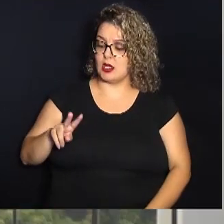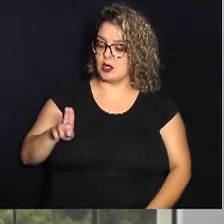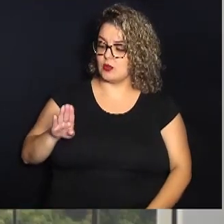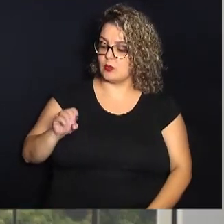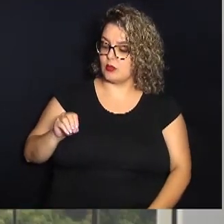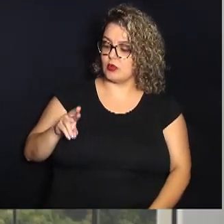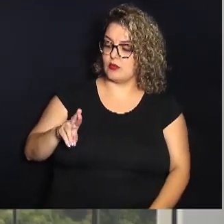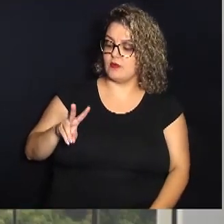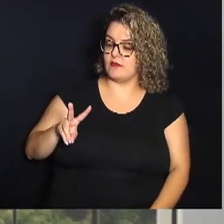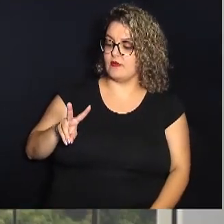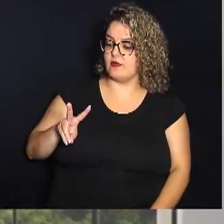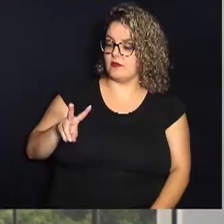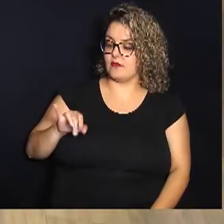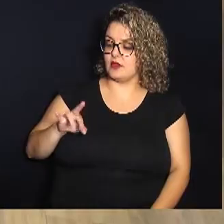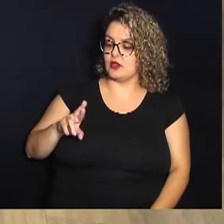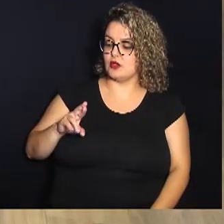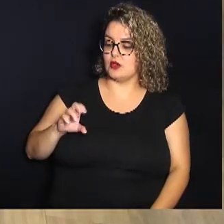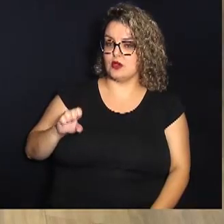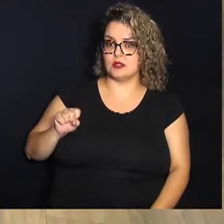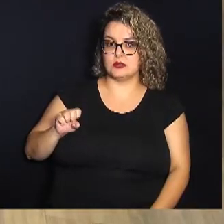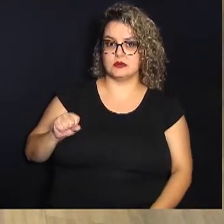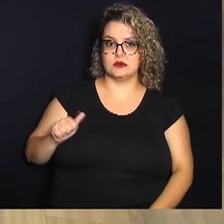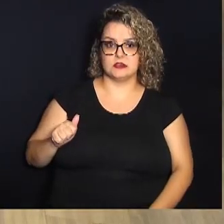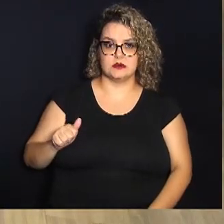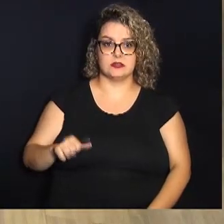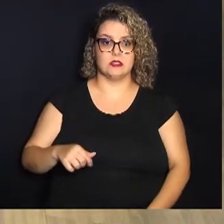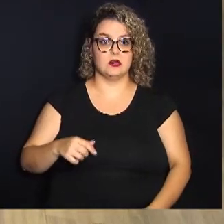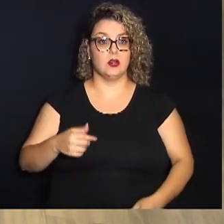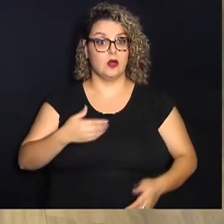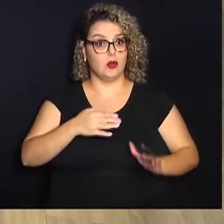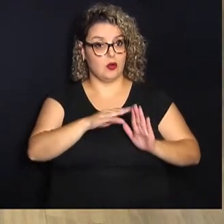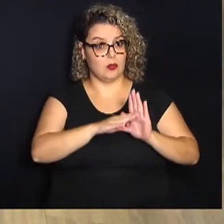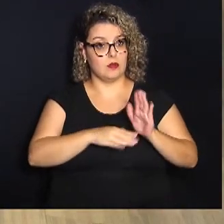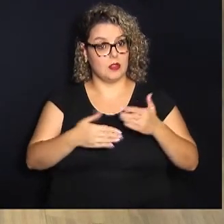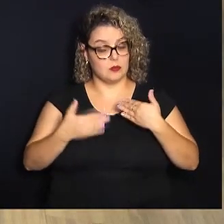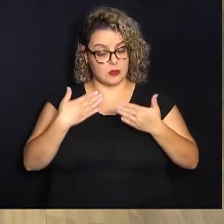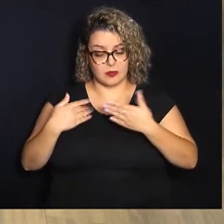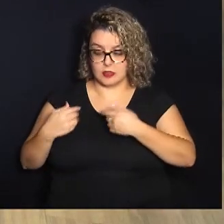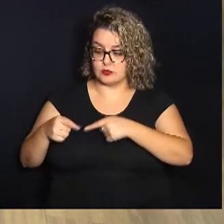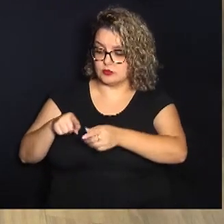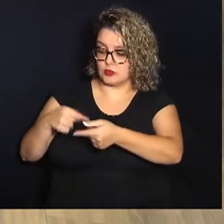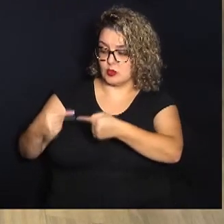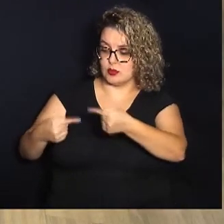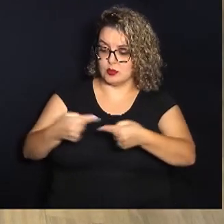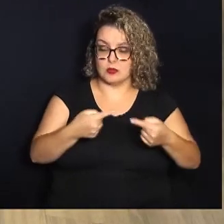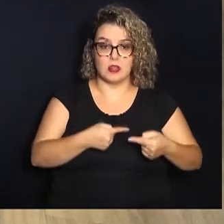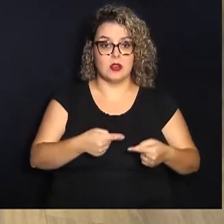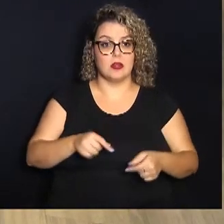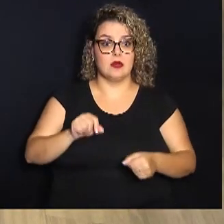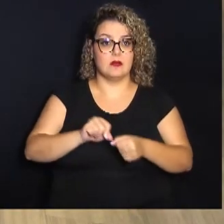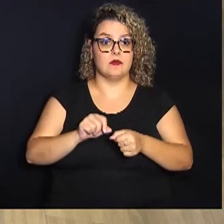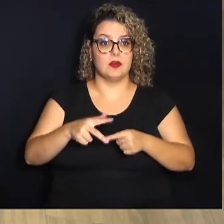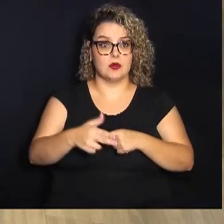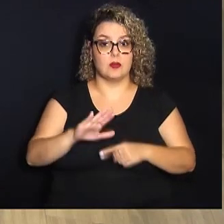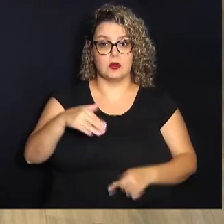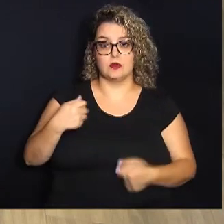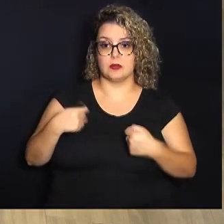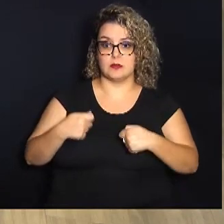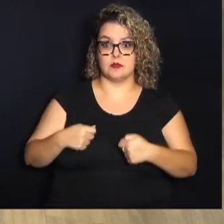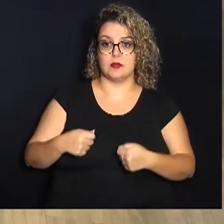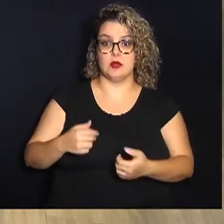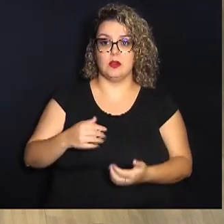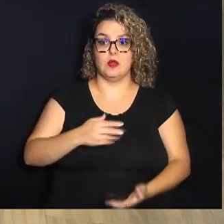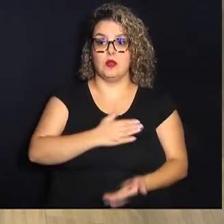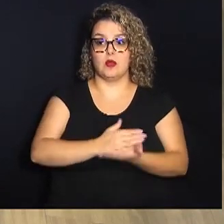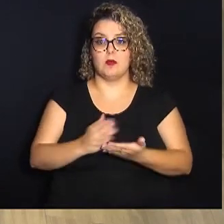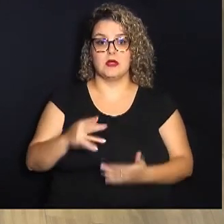Campinas. Lembrando que o debate vai acontecer, farei as interrupções apenas quando o necessário. Vereador Zé Carlos, começo com o